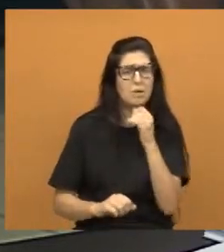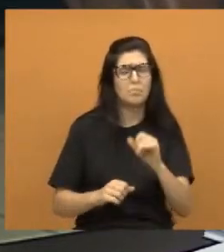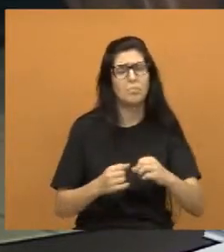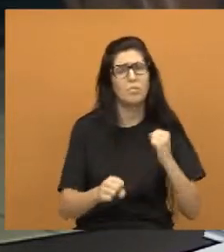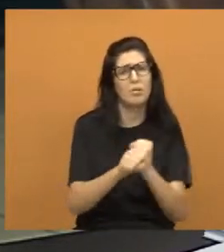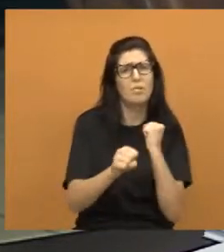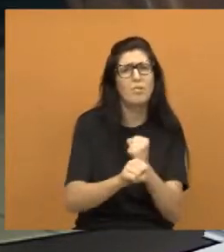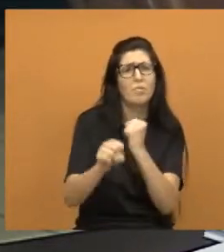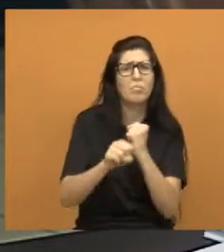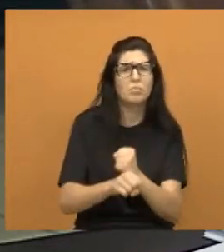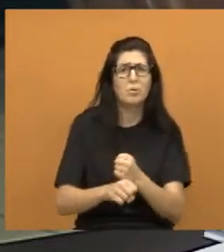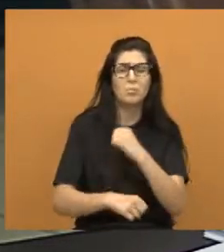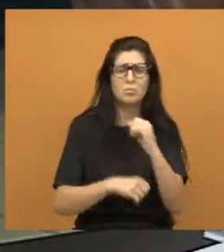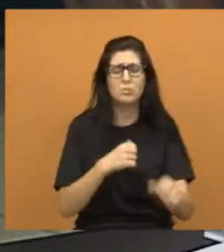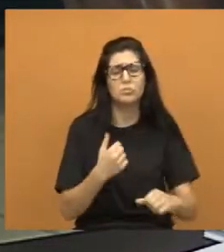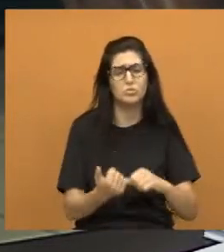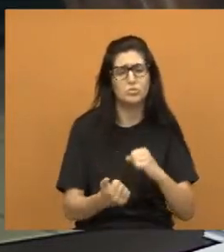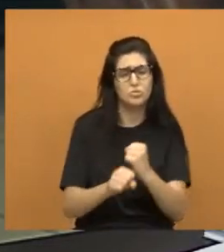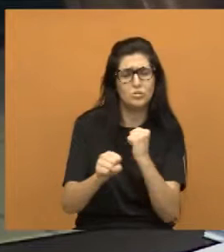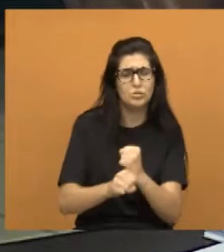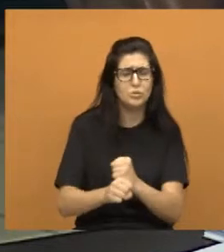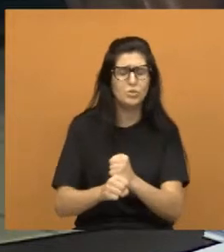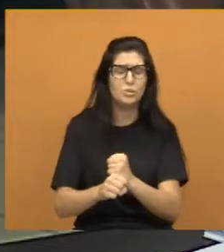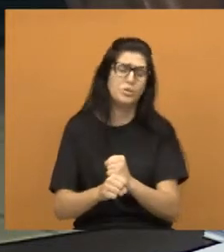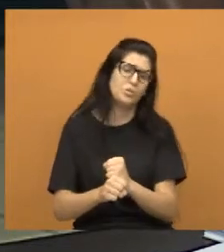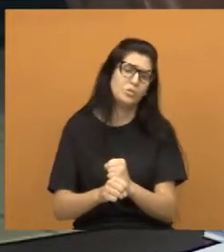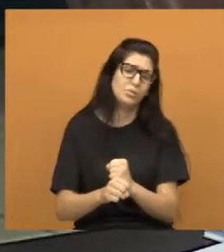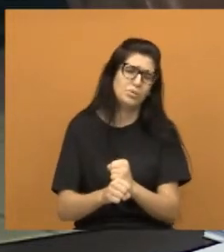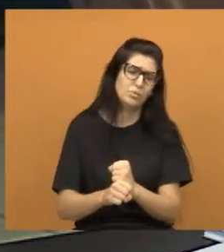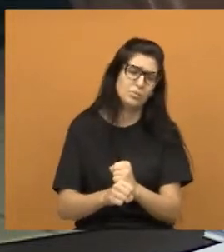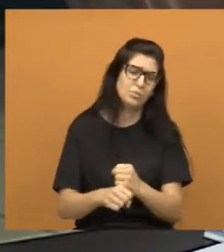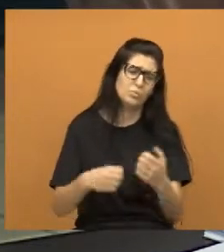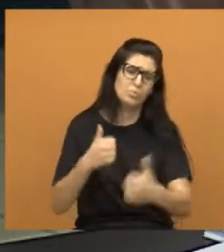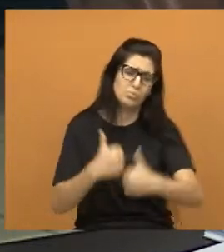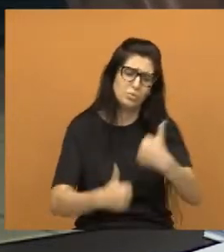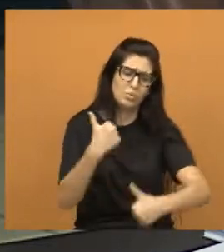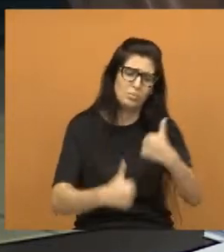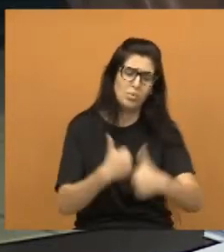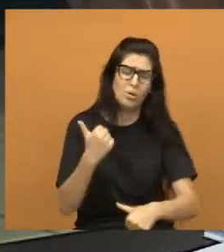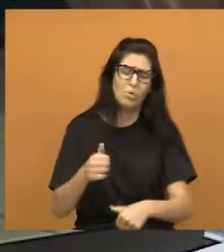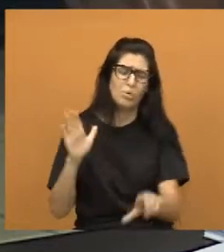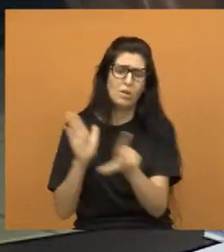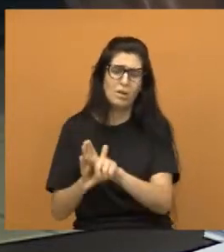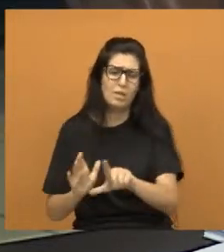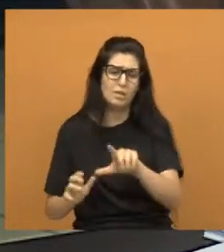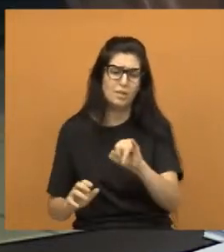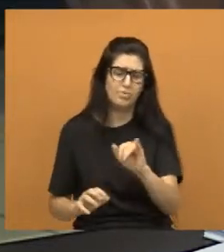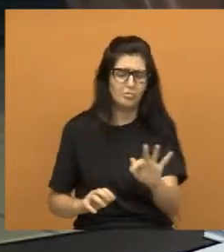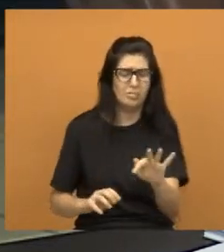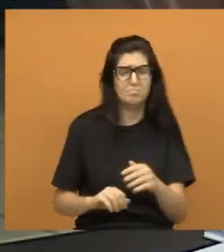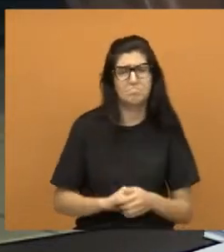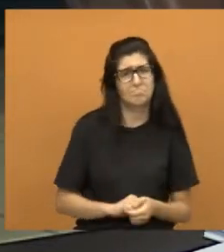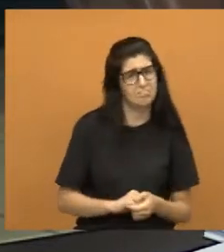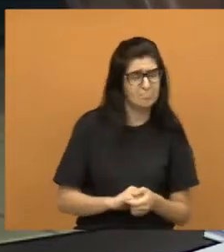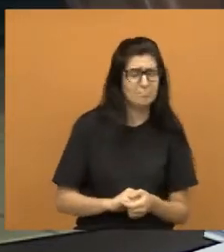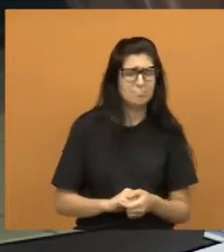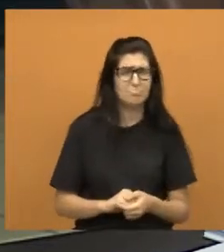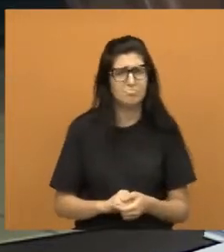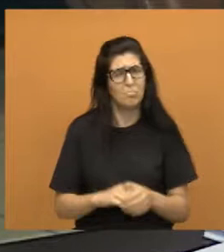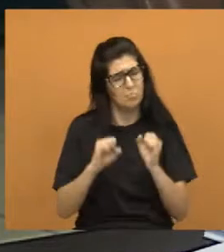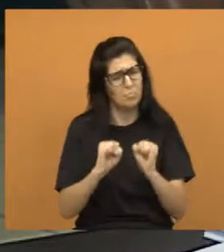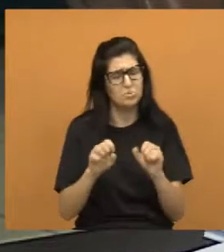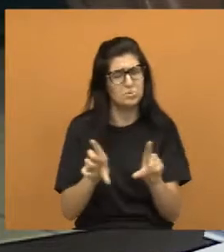através da LIF, que pode, desde que a Secretaria de Esporte aprove. Mas eu acho que o projeto ele é válido nesse sentido, ele